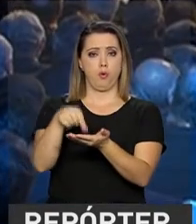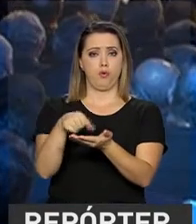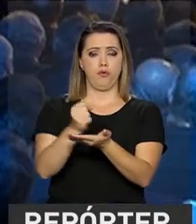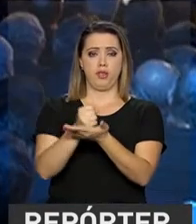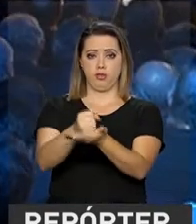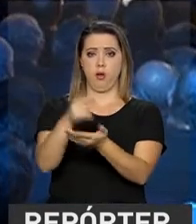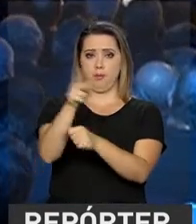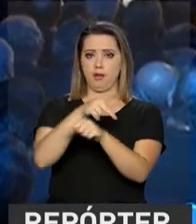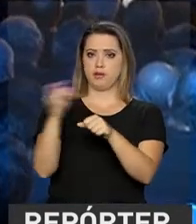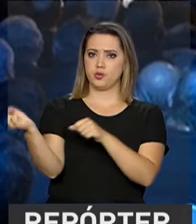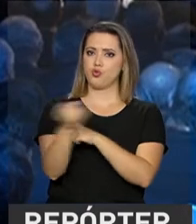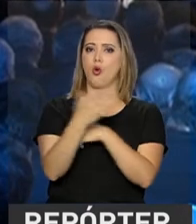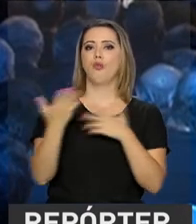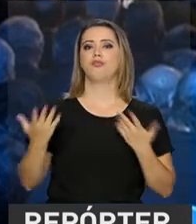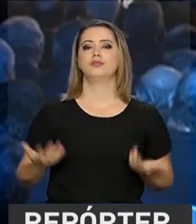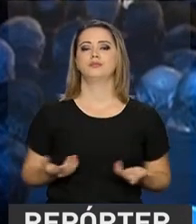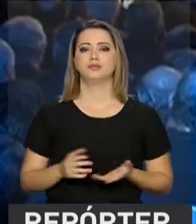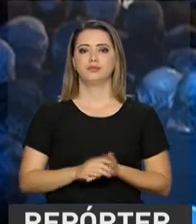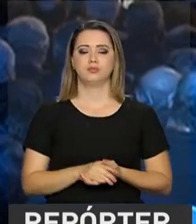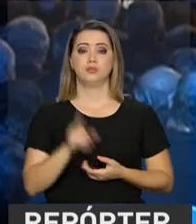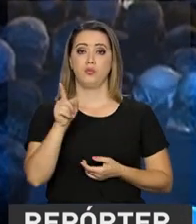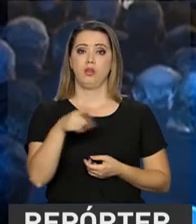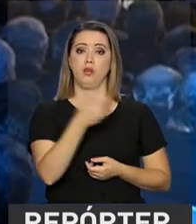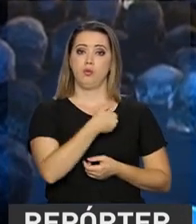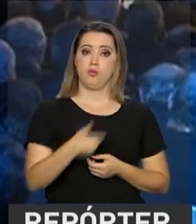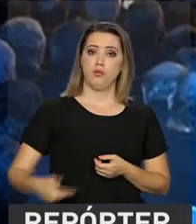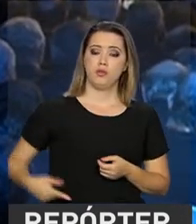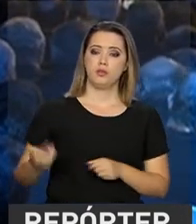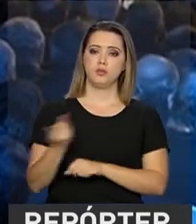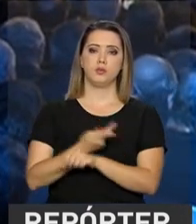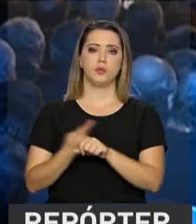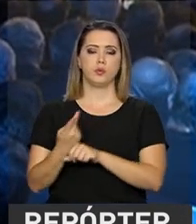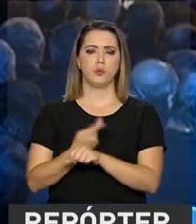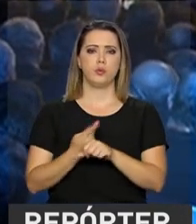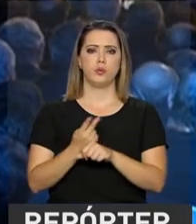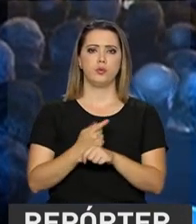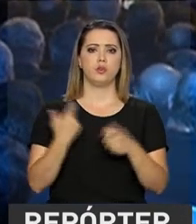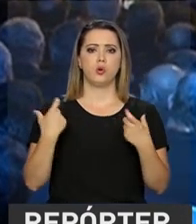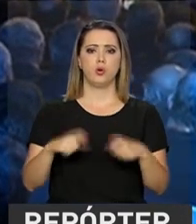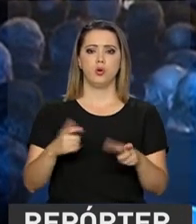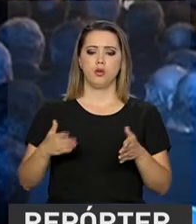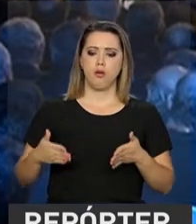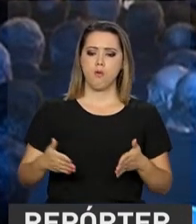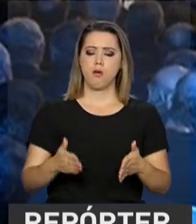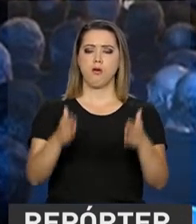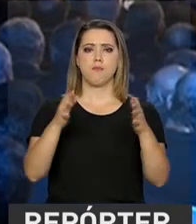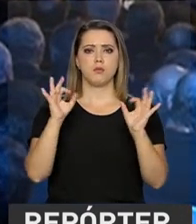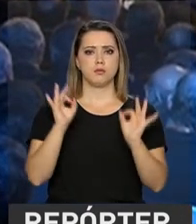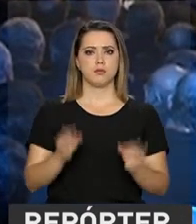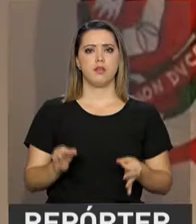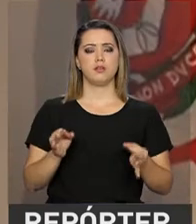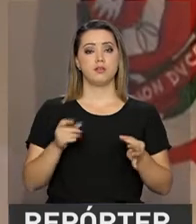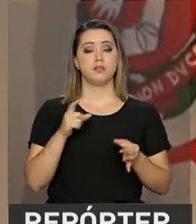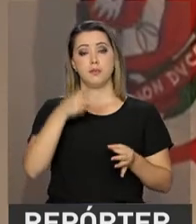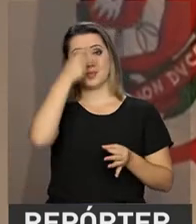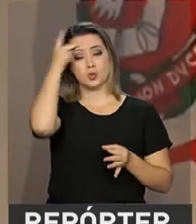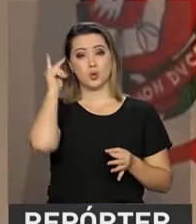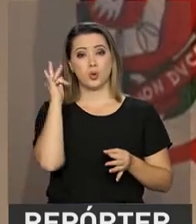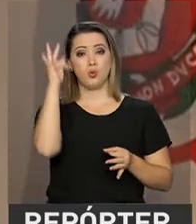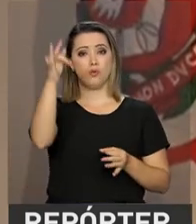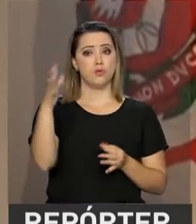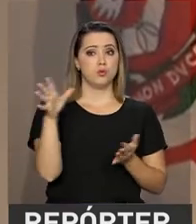um governo que, na verdade, busca colocar os trilhos no lugar para que quem